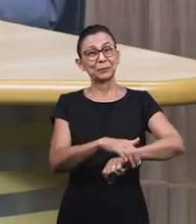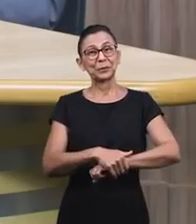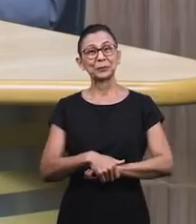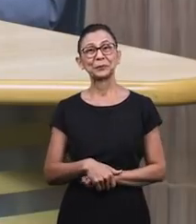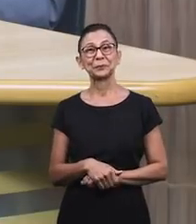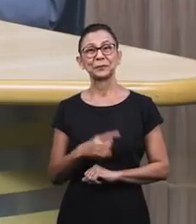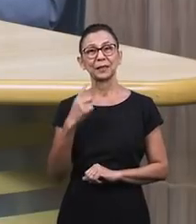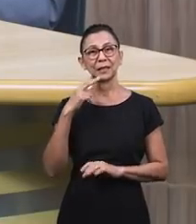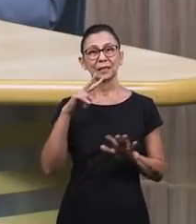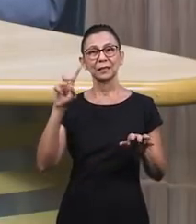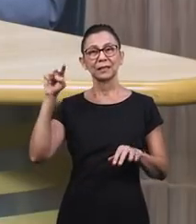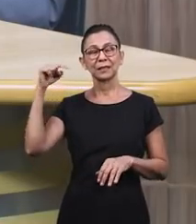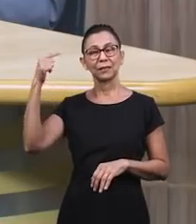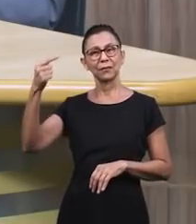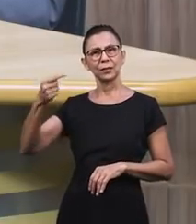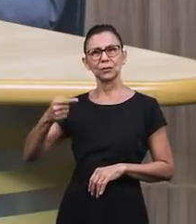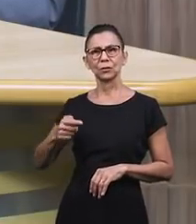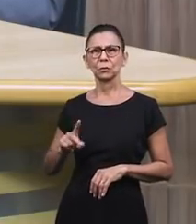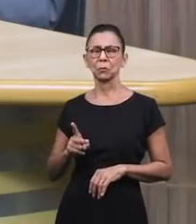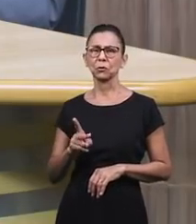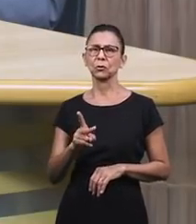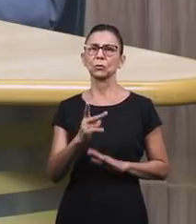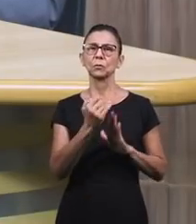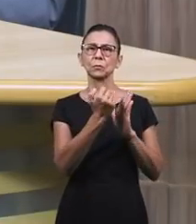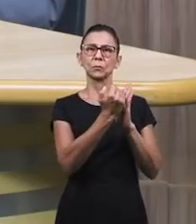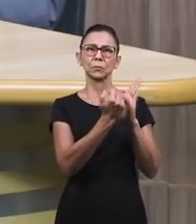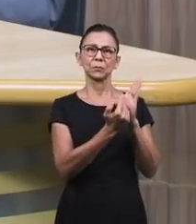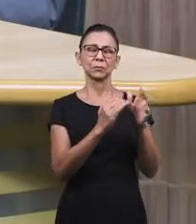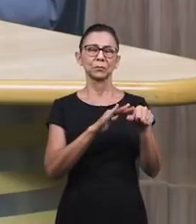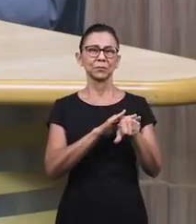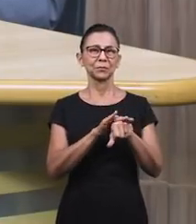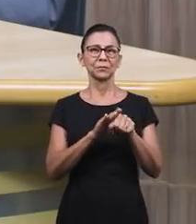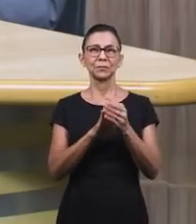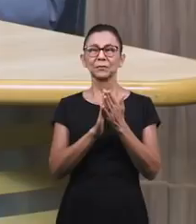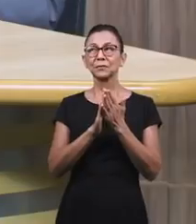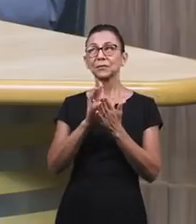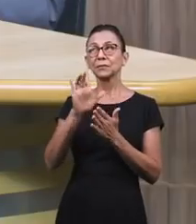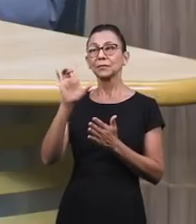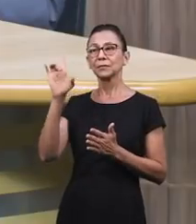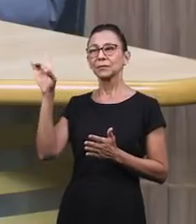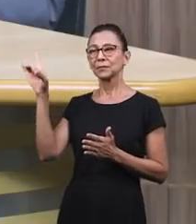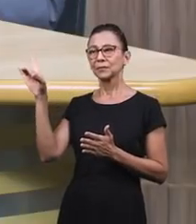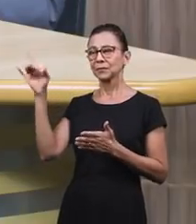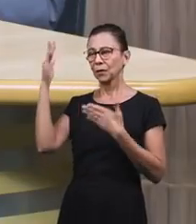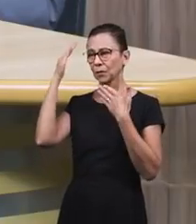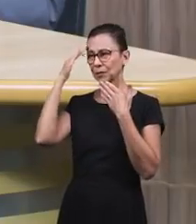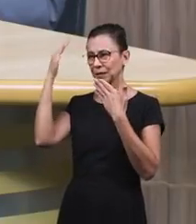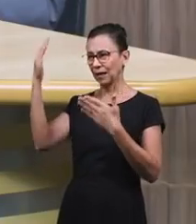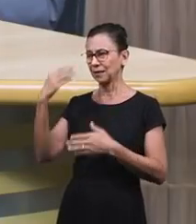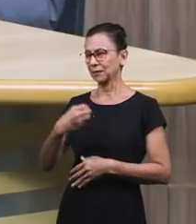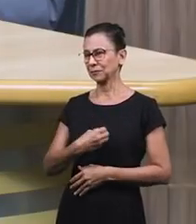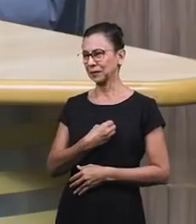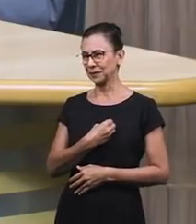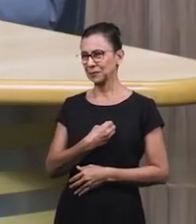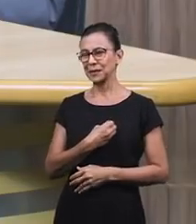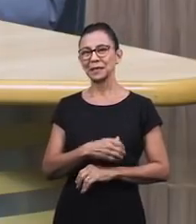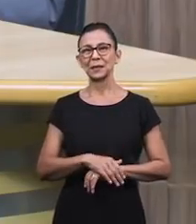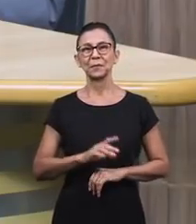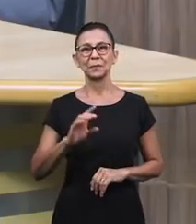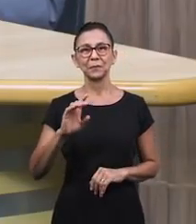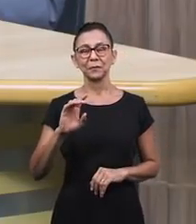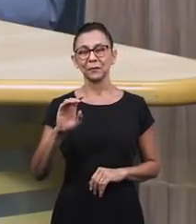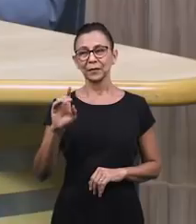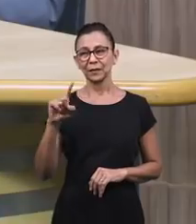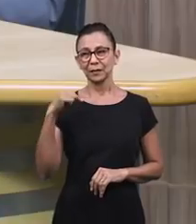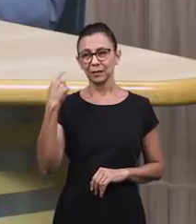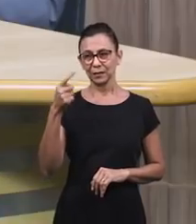continua na semana que vem em mais uma edição do programa Conversas Bíblicas. Alexandre, obrigado pela sua participação aqui. Na próxima